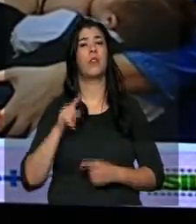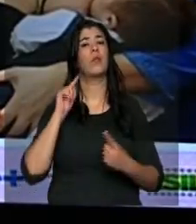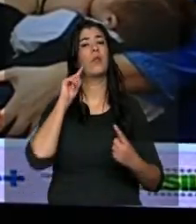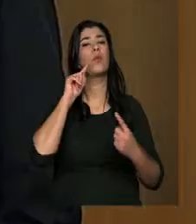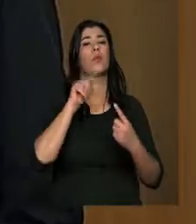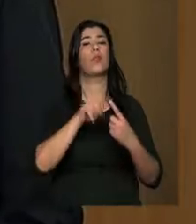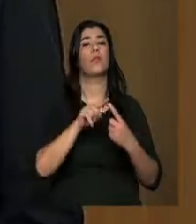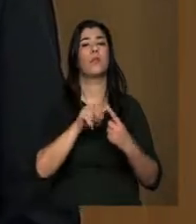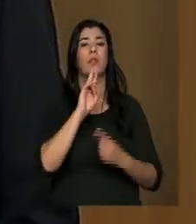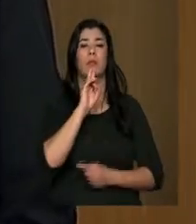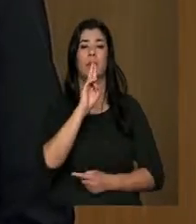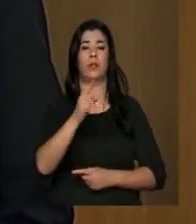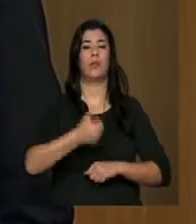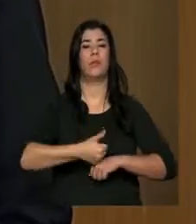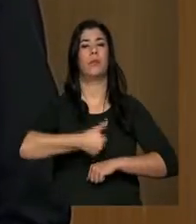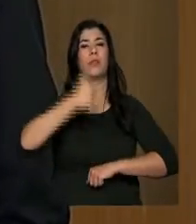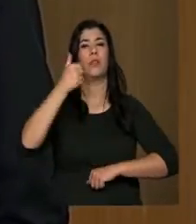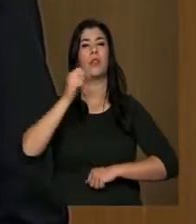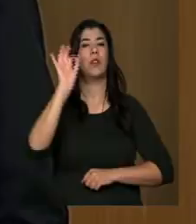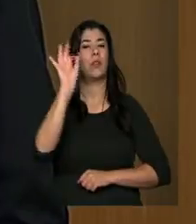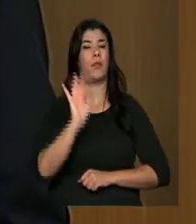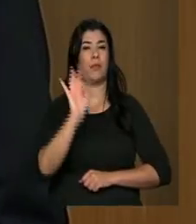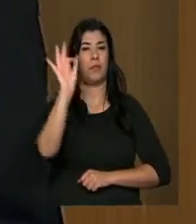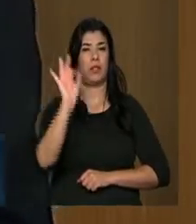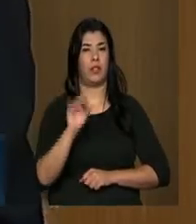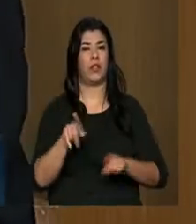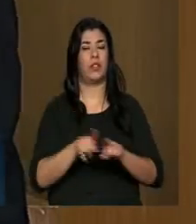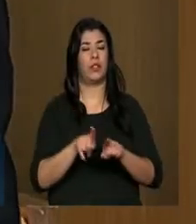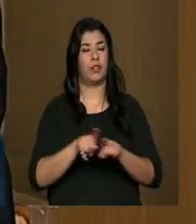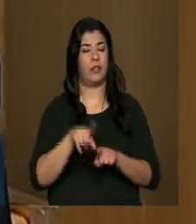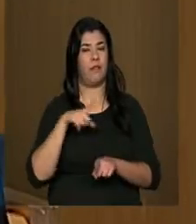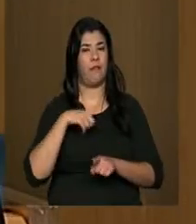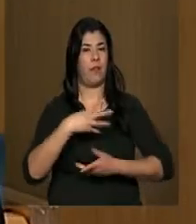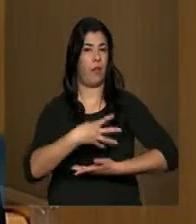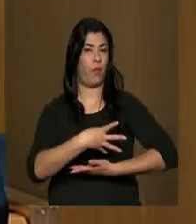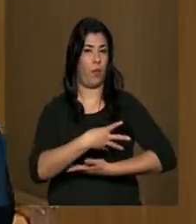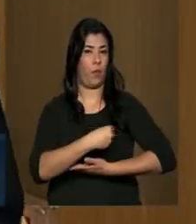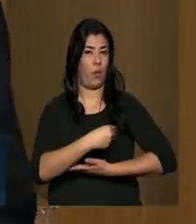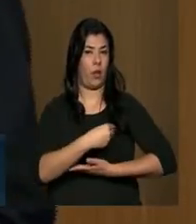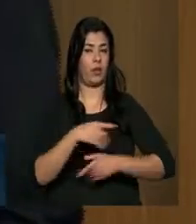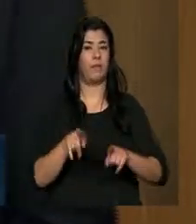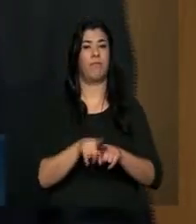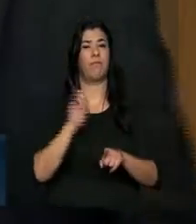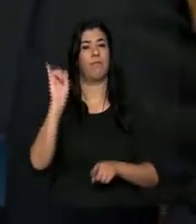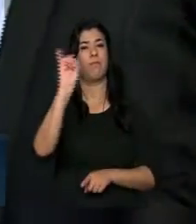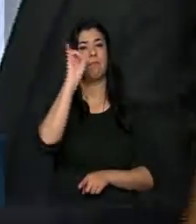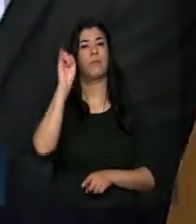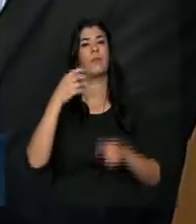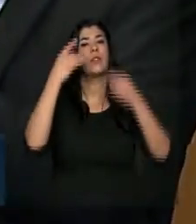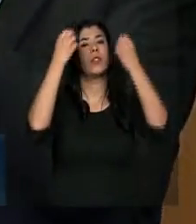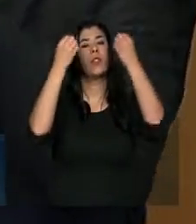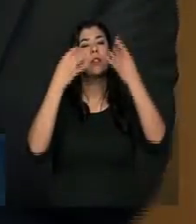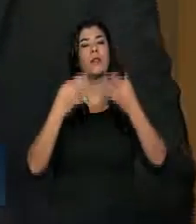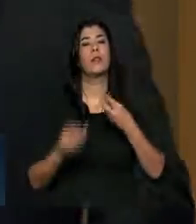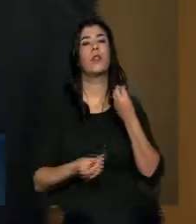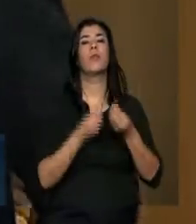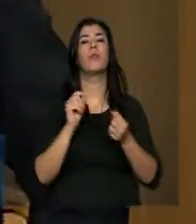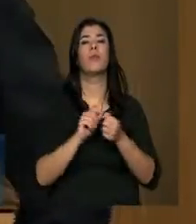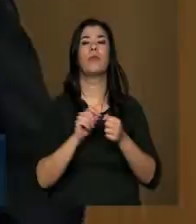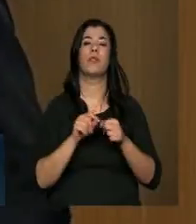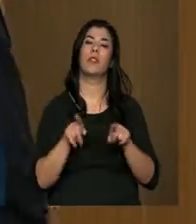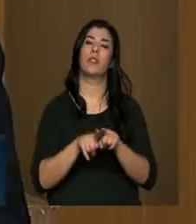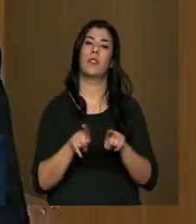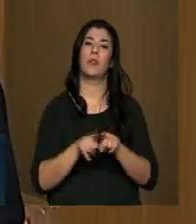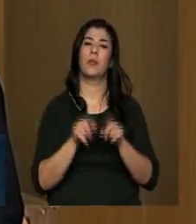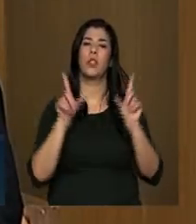coisas, da melhoria das taxas de aleitamento materno. Então, isso é muito importante e isso é explicado, né, pela diminuição,